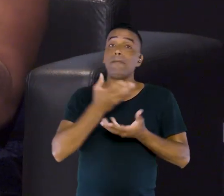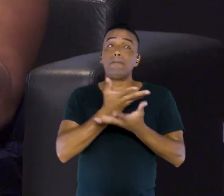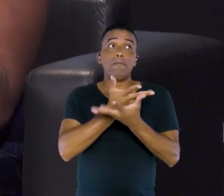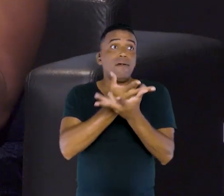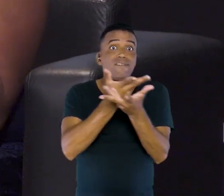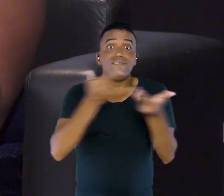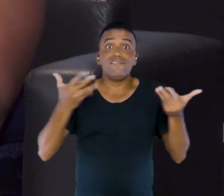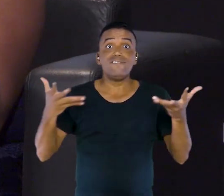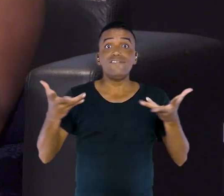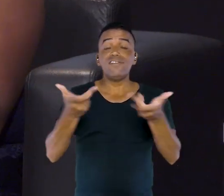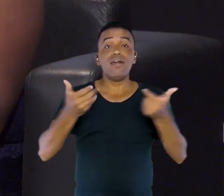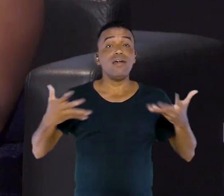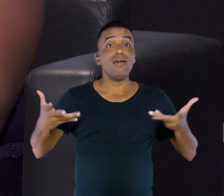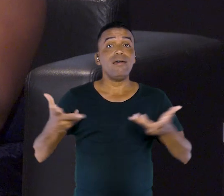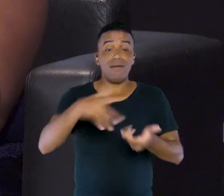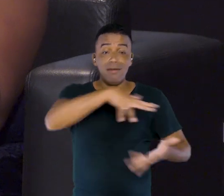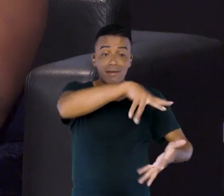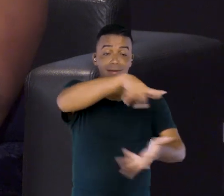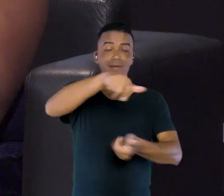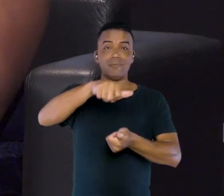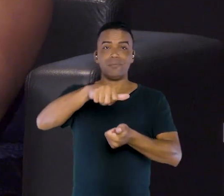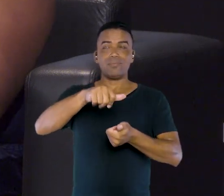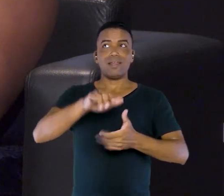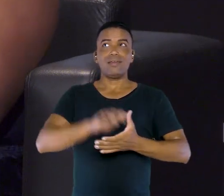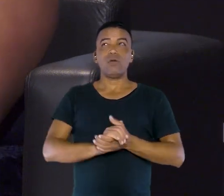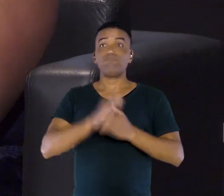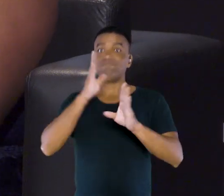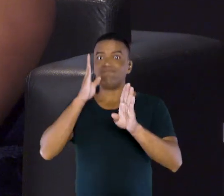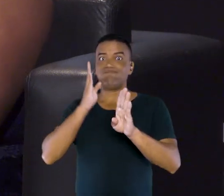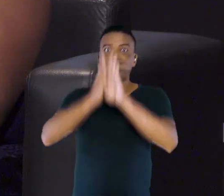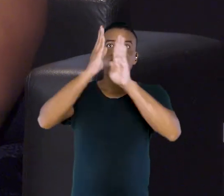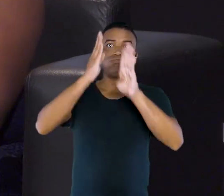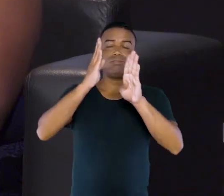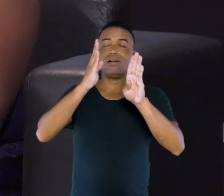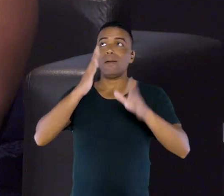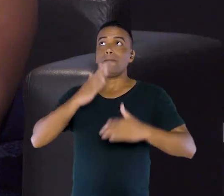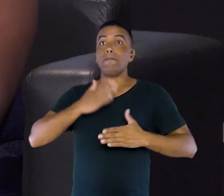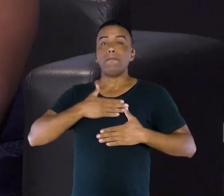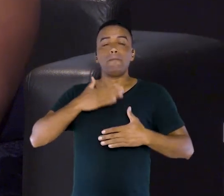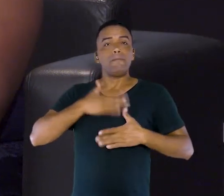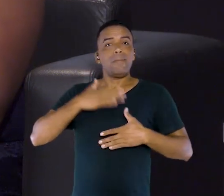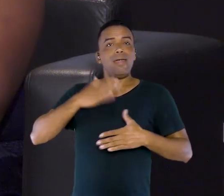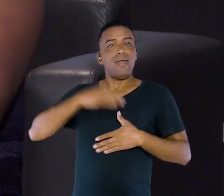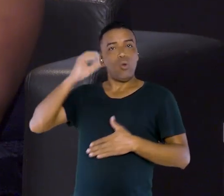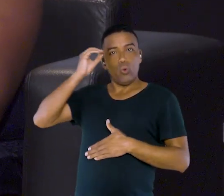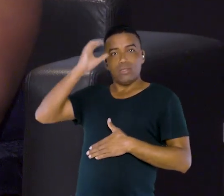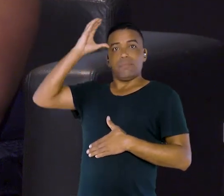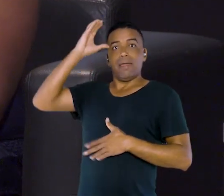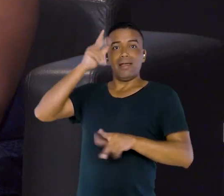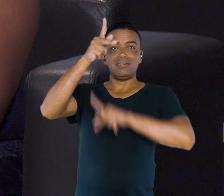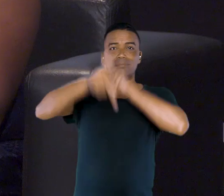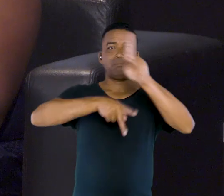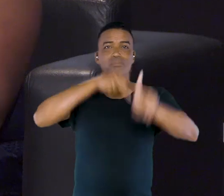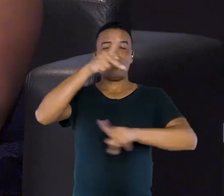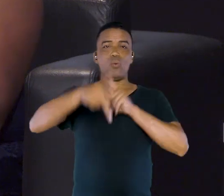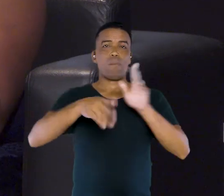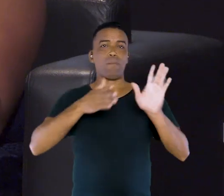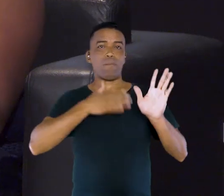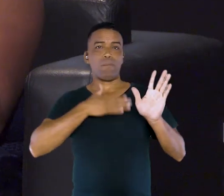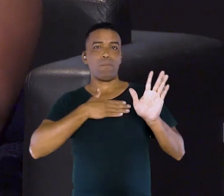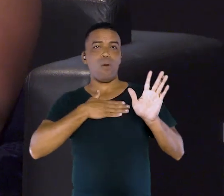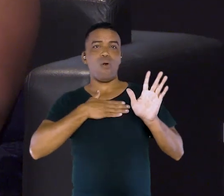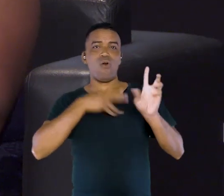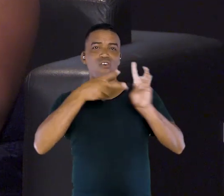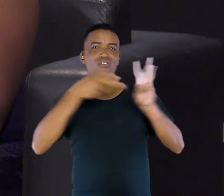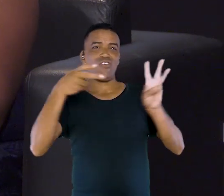rico, né? E eu tenho me deparado com esses saberes, né? E eu sempre digo que as nossas